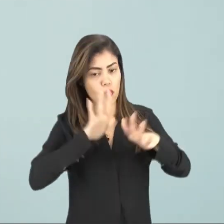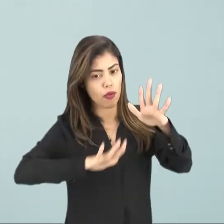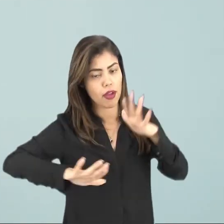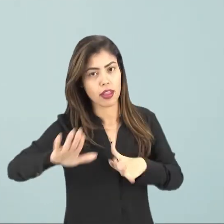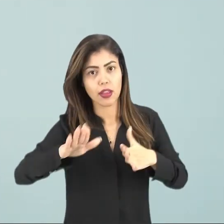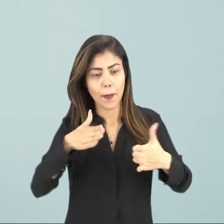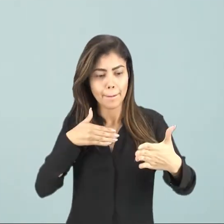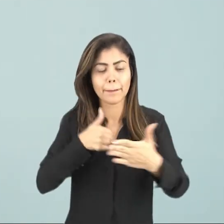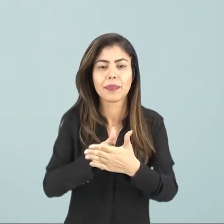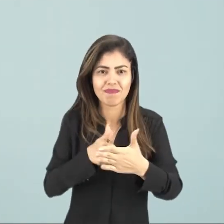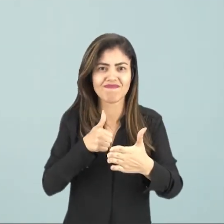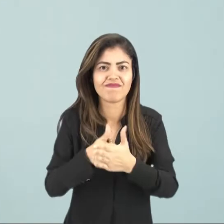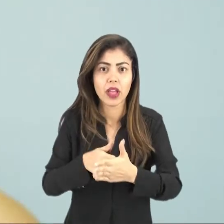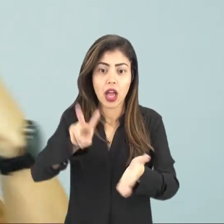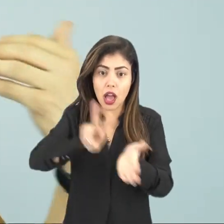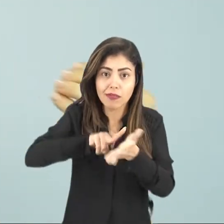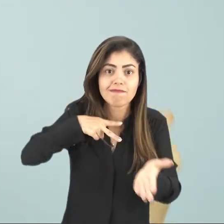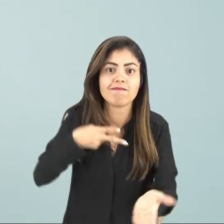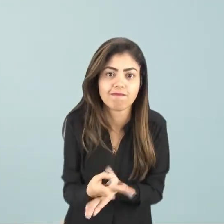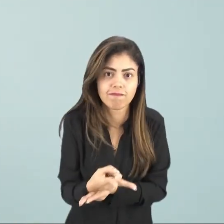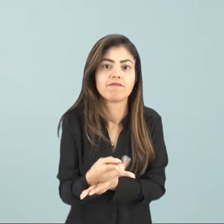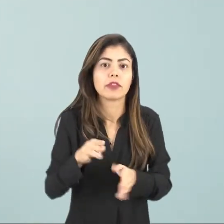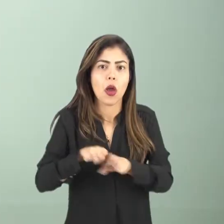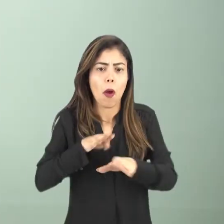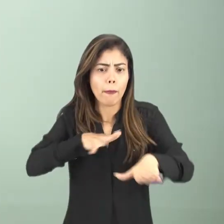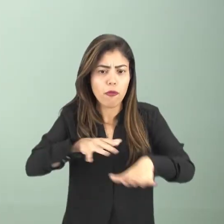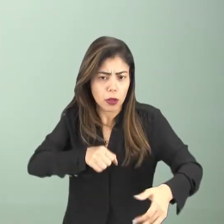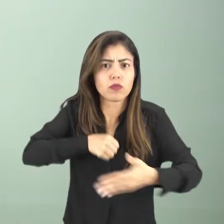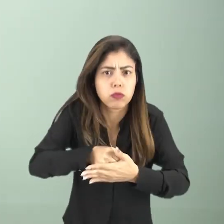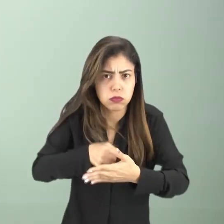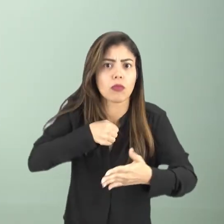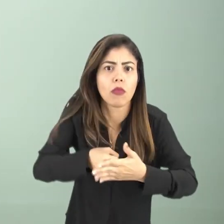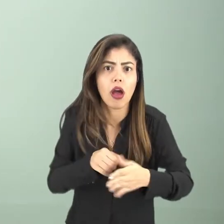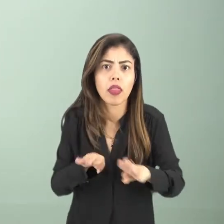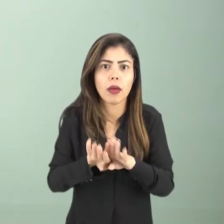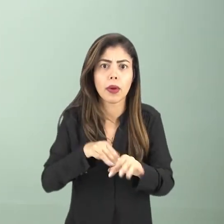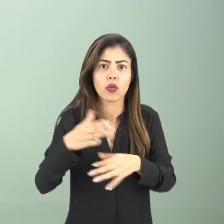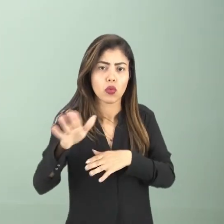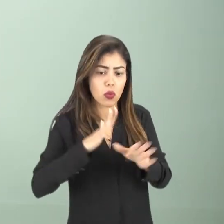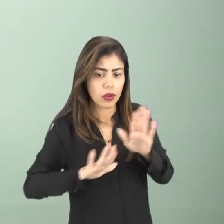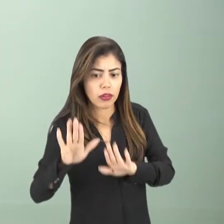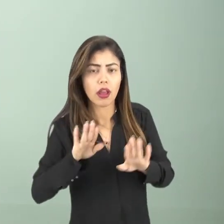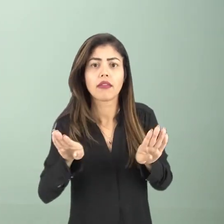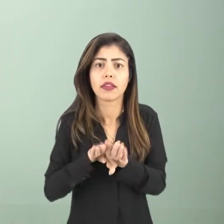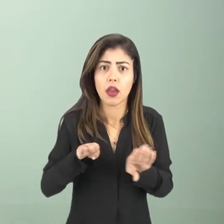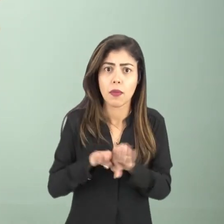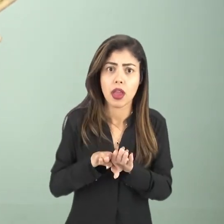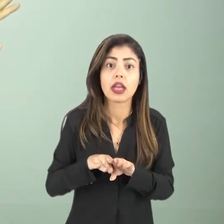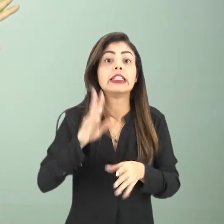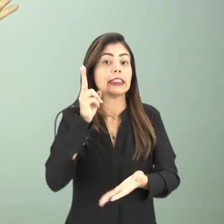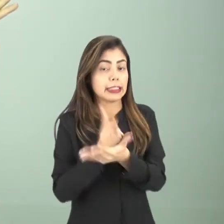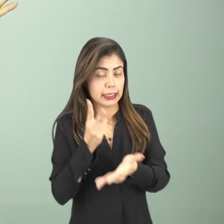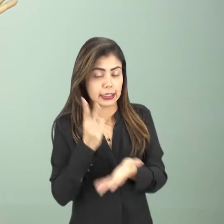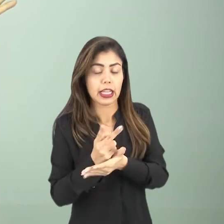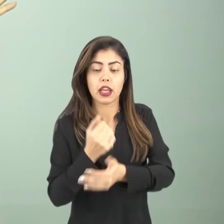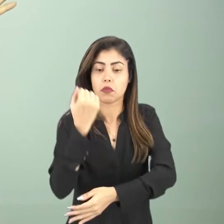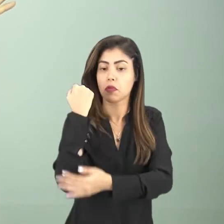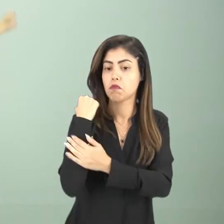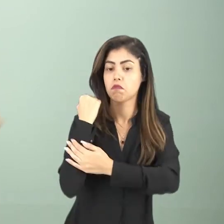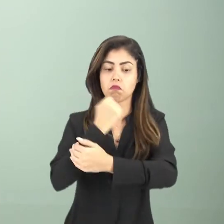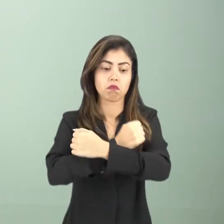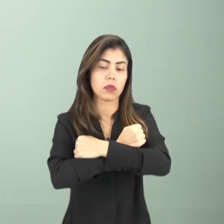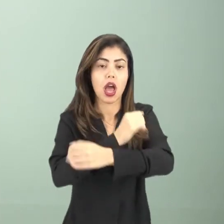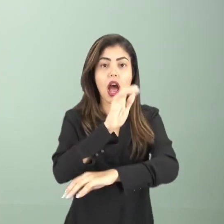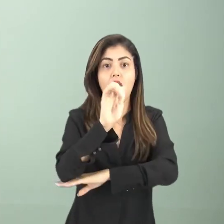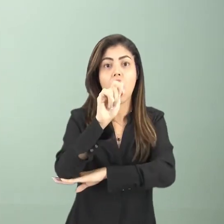com pancadas, com quedas, com movimentos bruscos. Quando for realizar alguma atividade física, sempre fazer um alongamento das